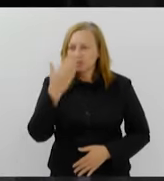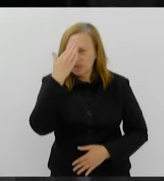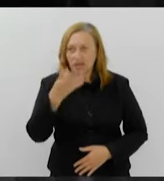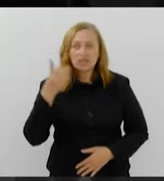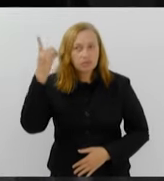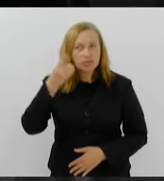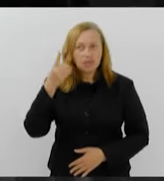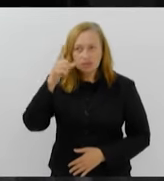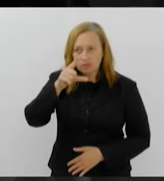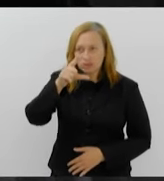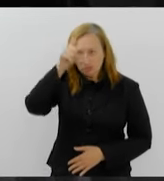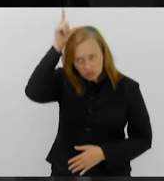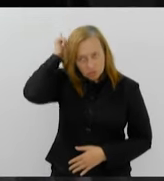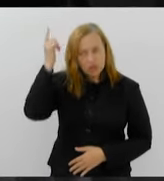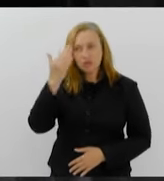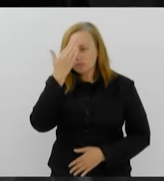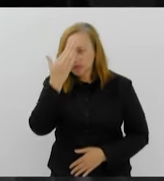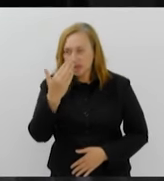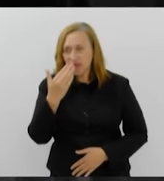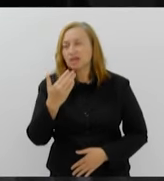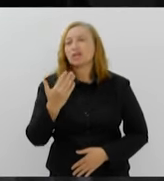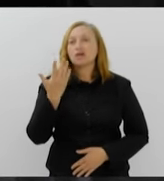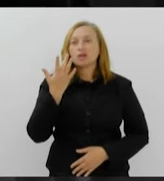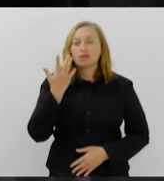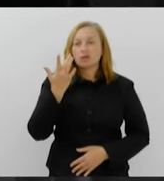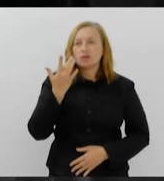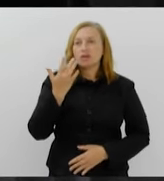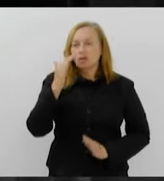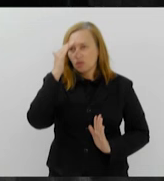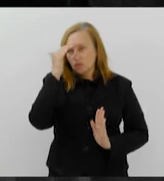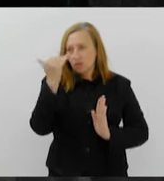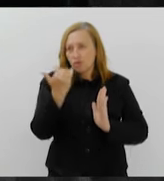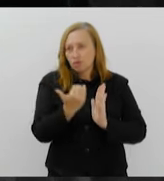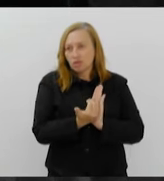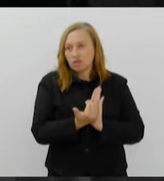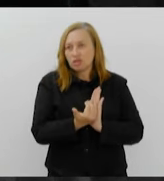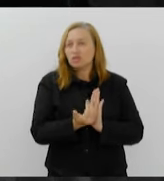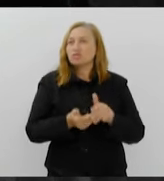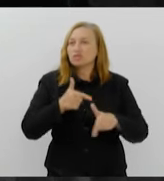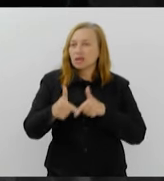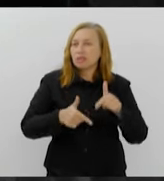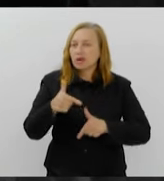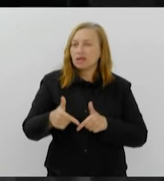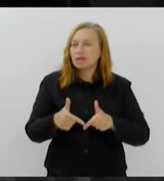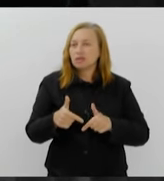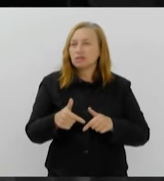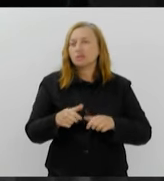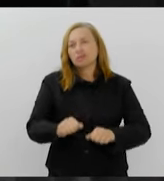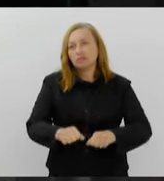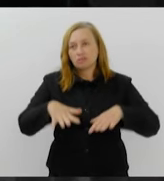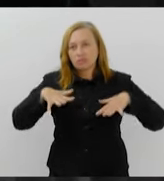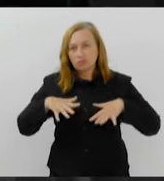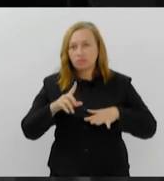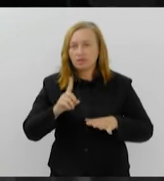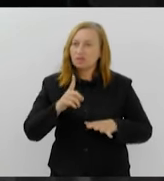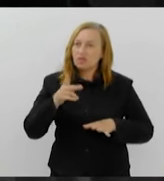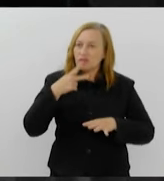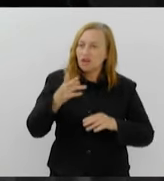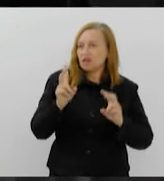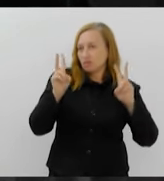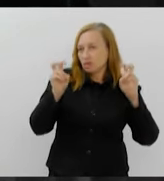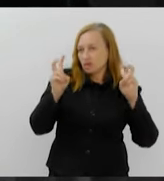Paulo pela sessão e pela extensão mas foi necessário eu respeitei o o trabalho na sessão plenária para não trazer esse